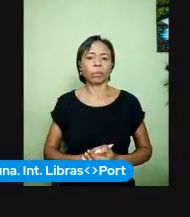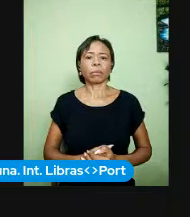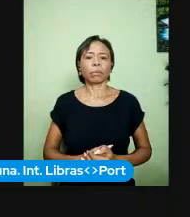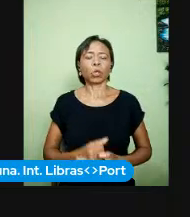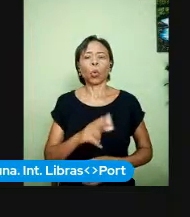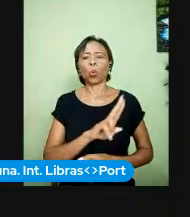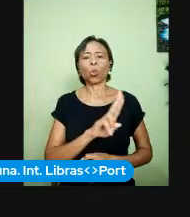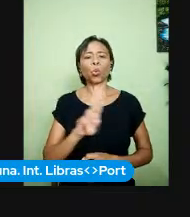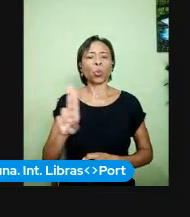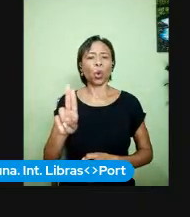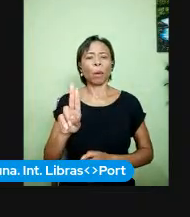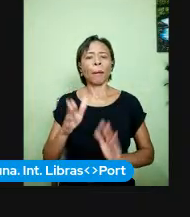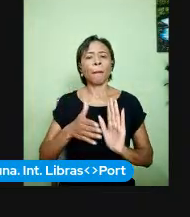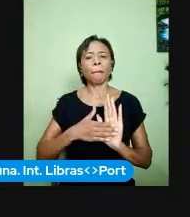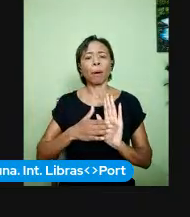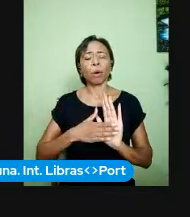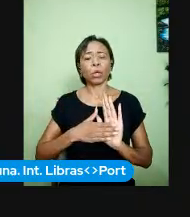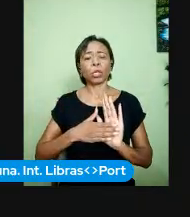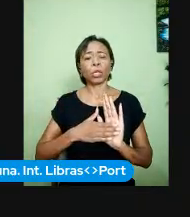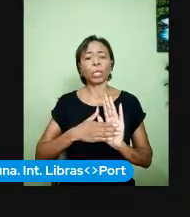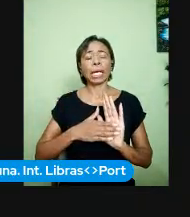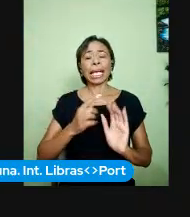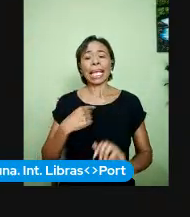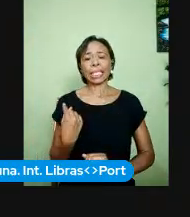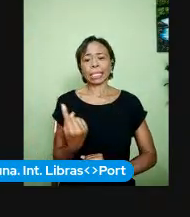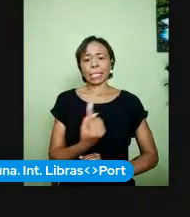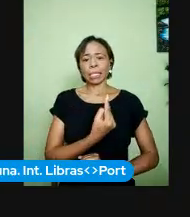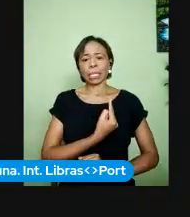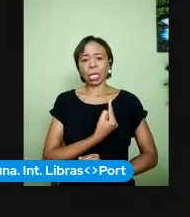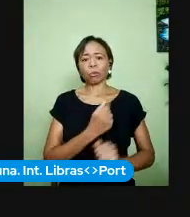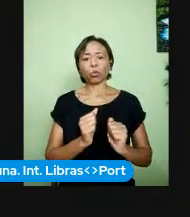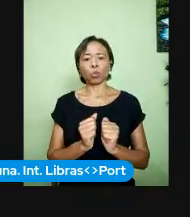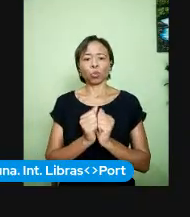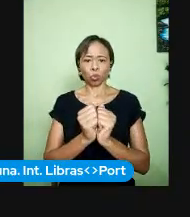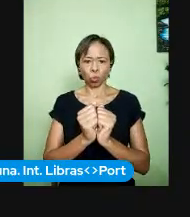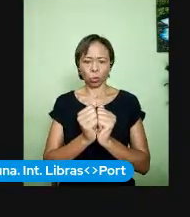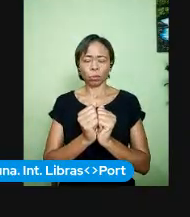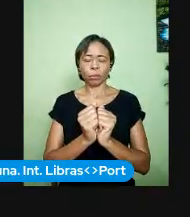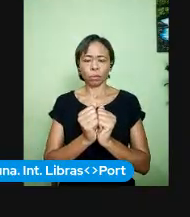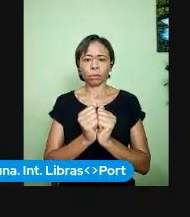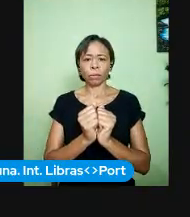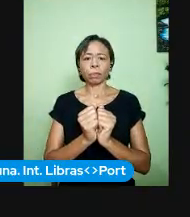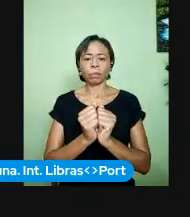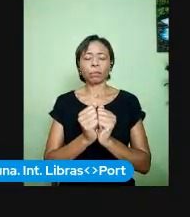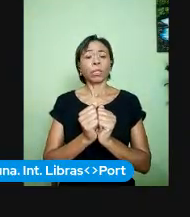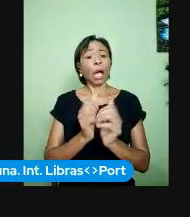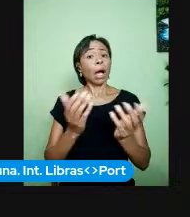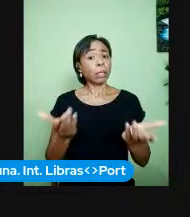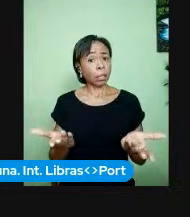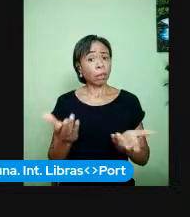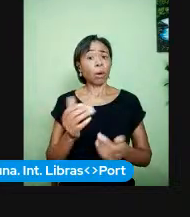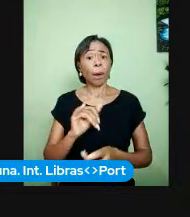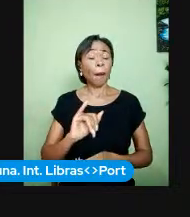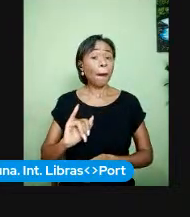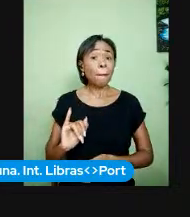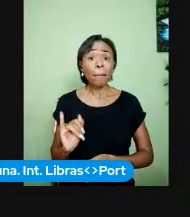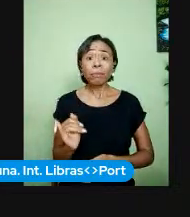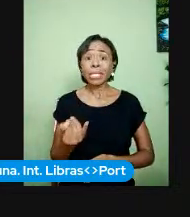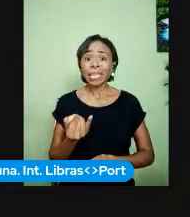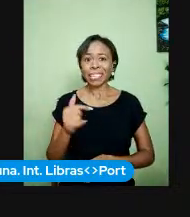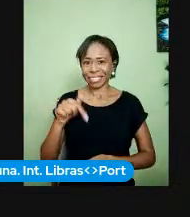o programa Estamos Juntos. Ele, aproveitando essa audiência do Qualifica Eixa, é um